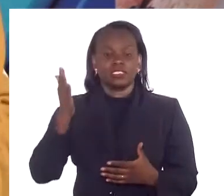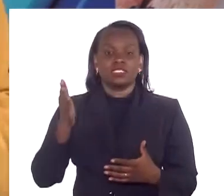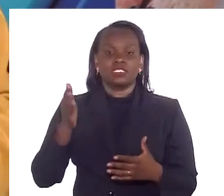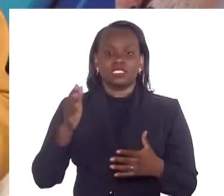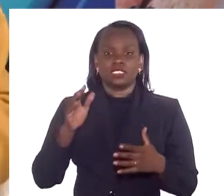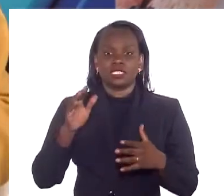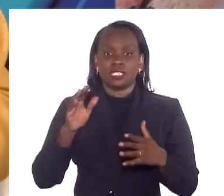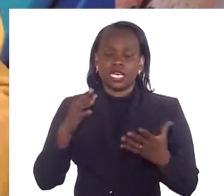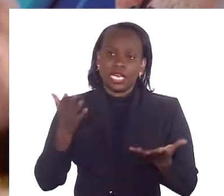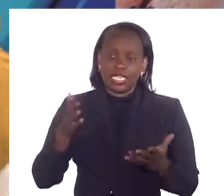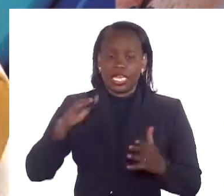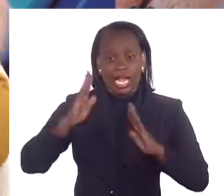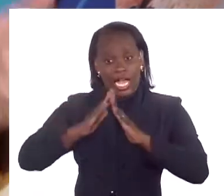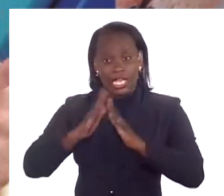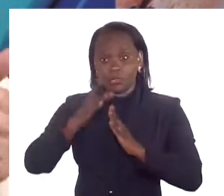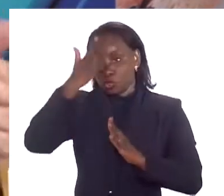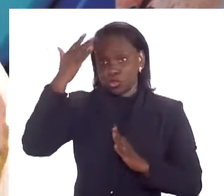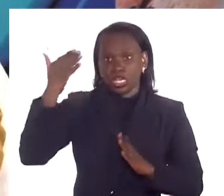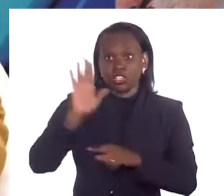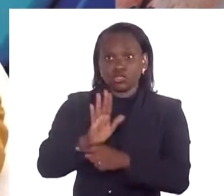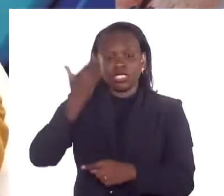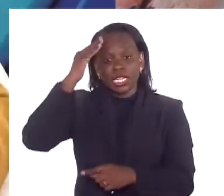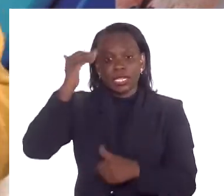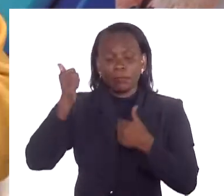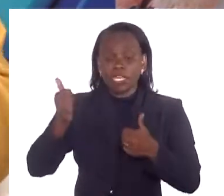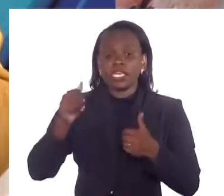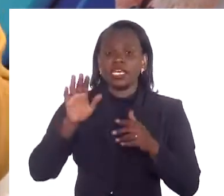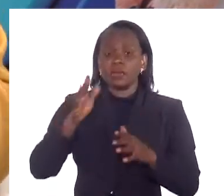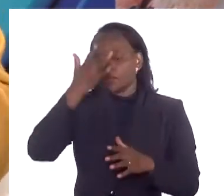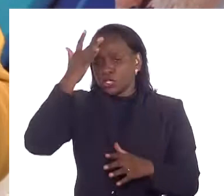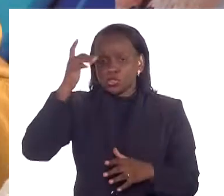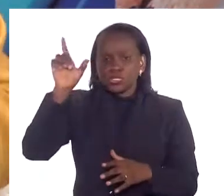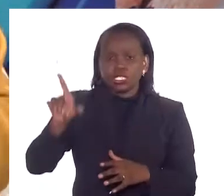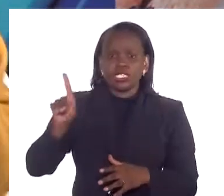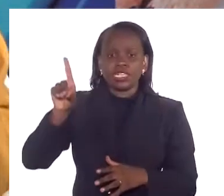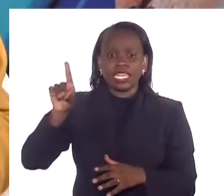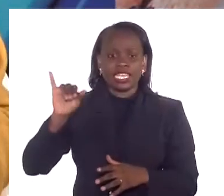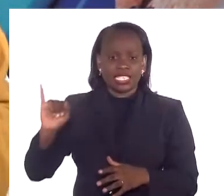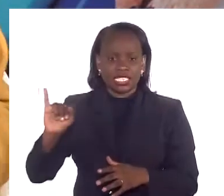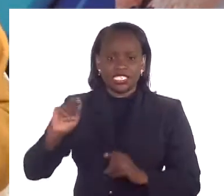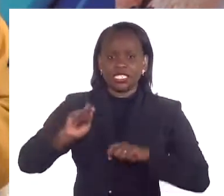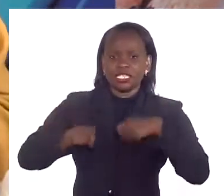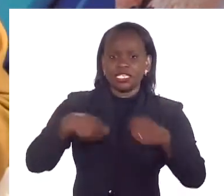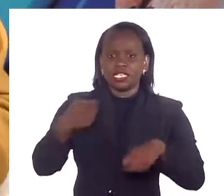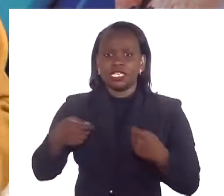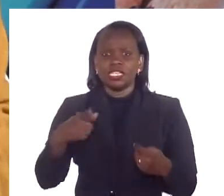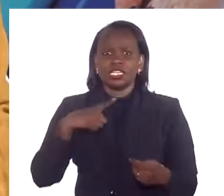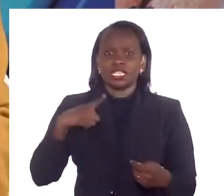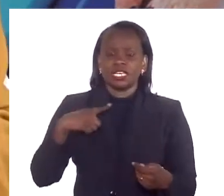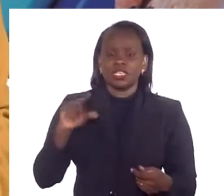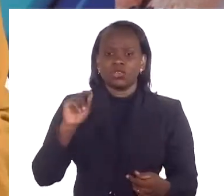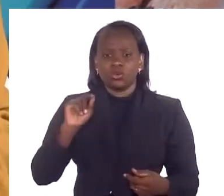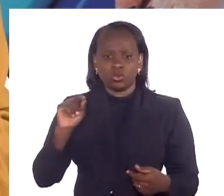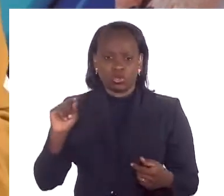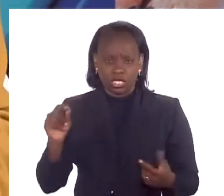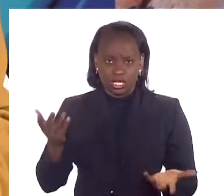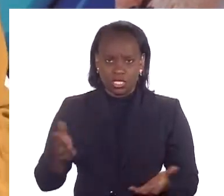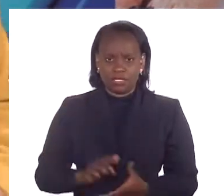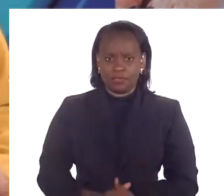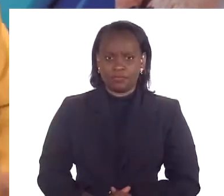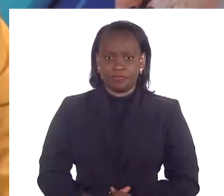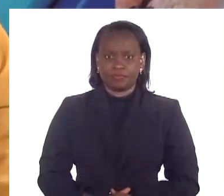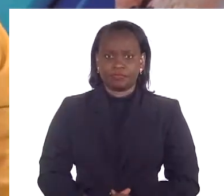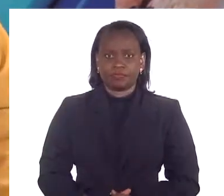saber quais são as, que até o pessoal em casa entender melhor, quais são as características, via de regra, que as pessoas com deficiência